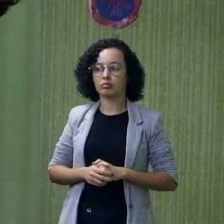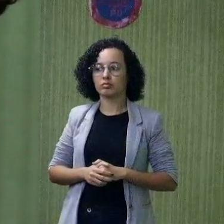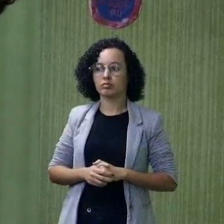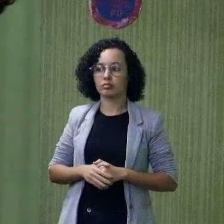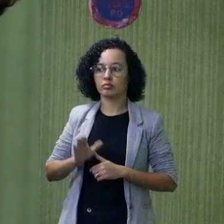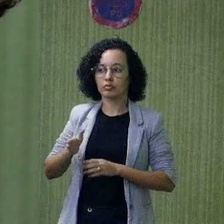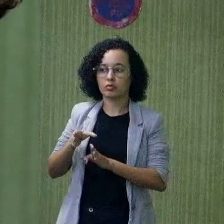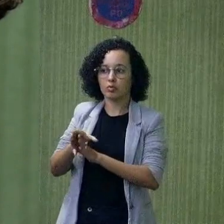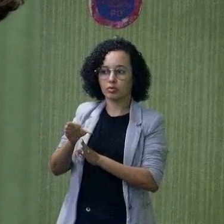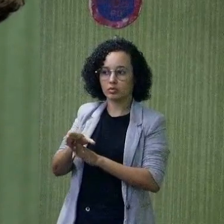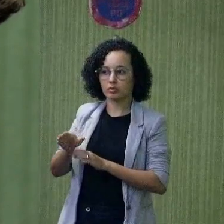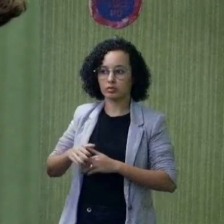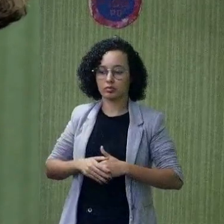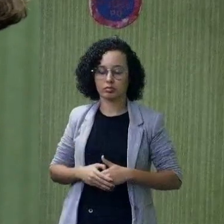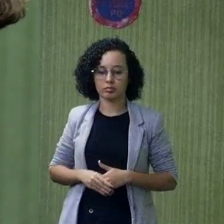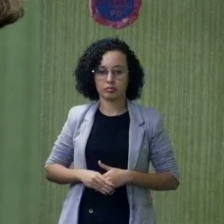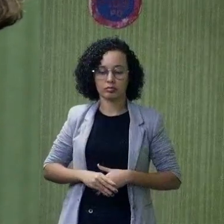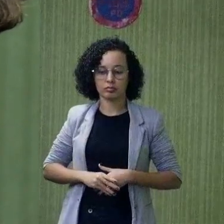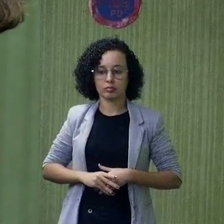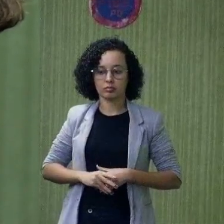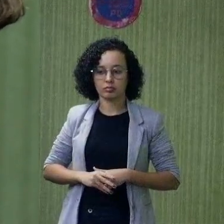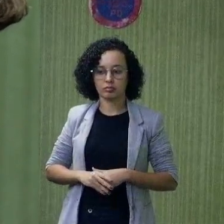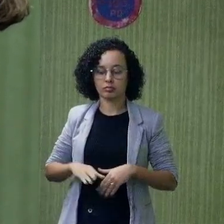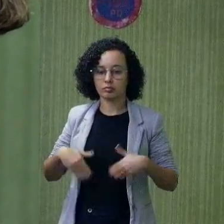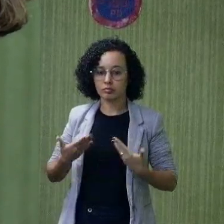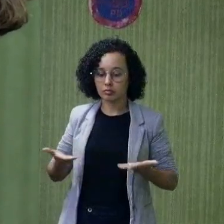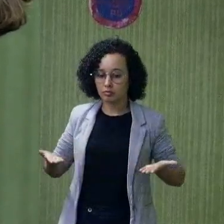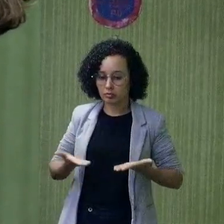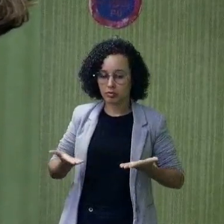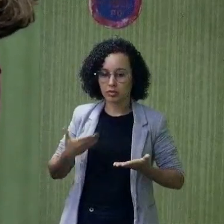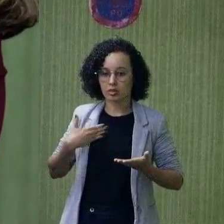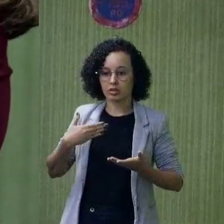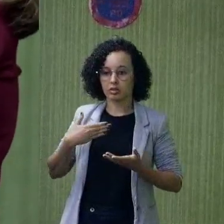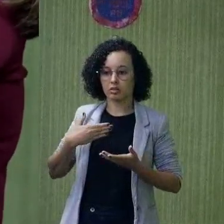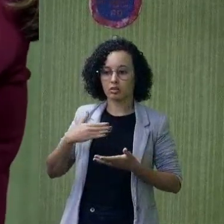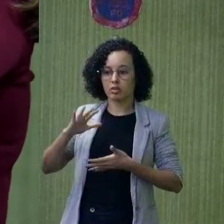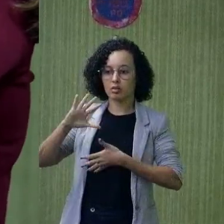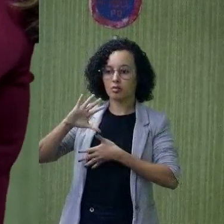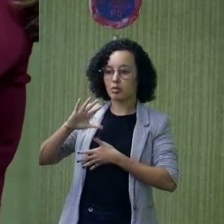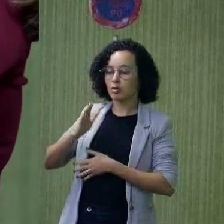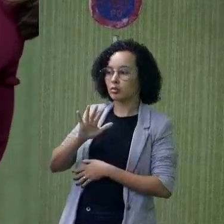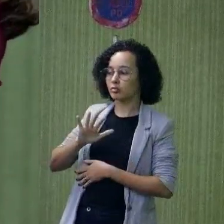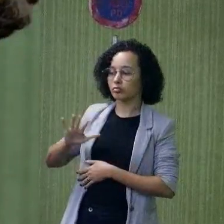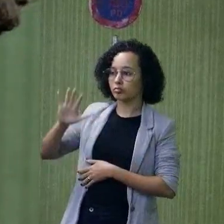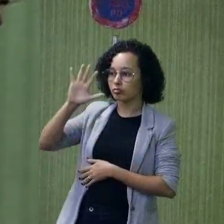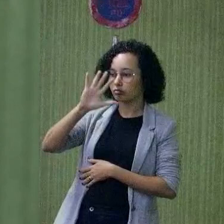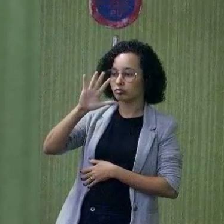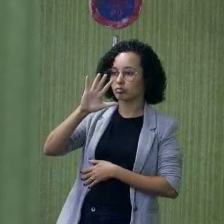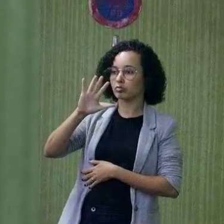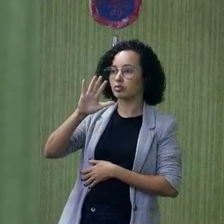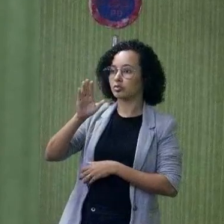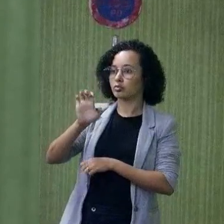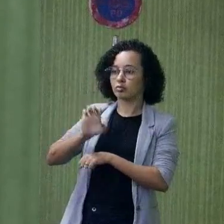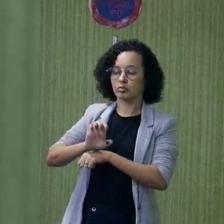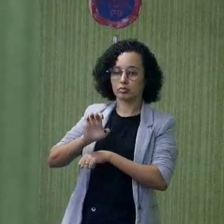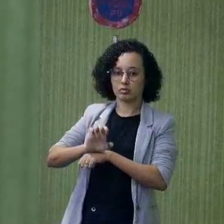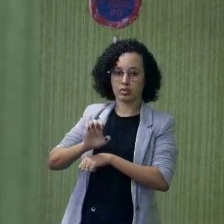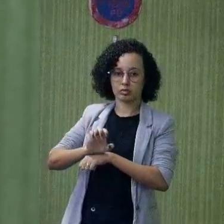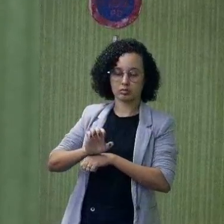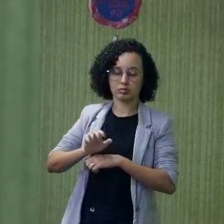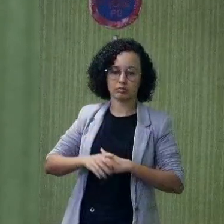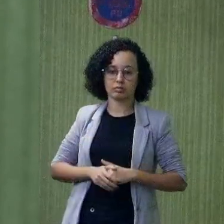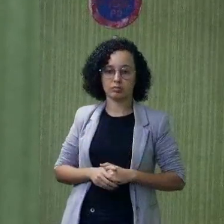orientação também então agora nós temos o mapa do retorno esse aqui é um mapa da da rede estadual que é a nossa maior do